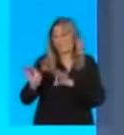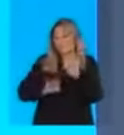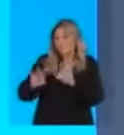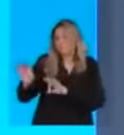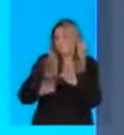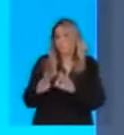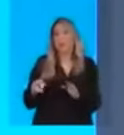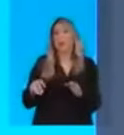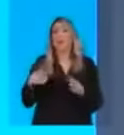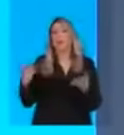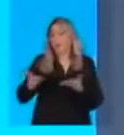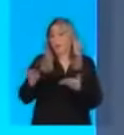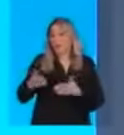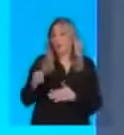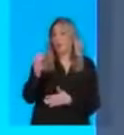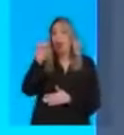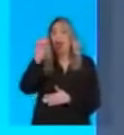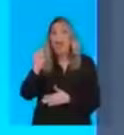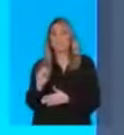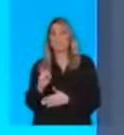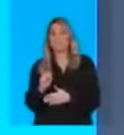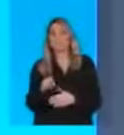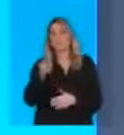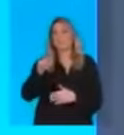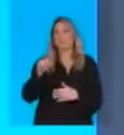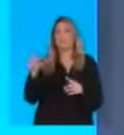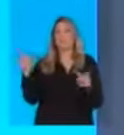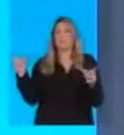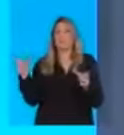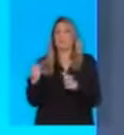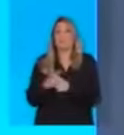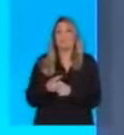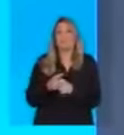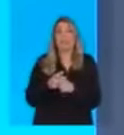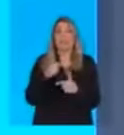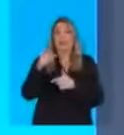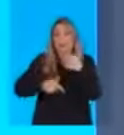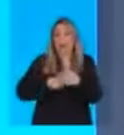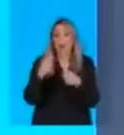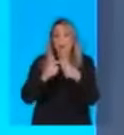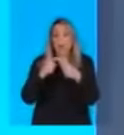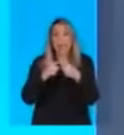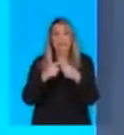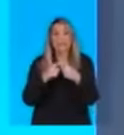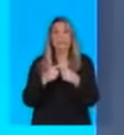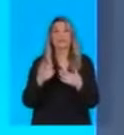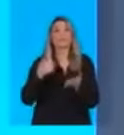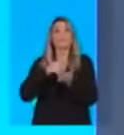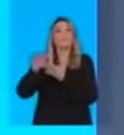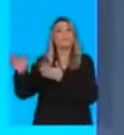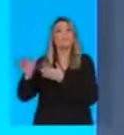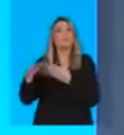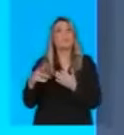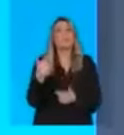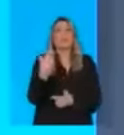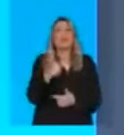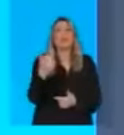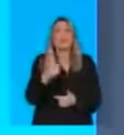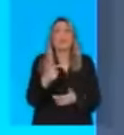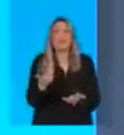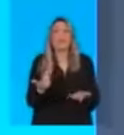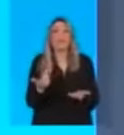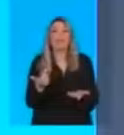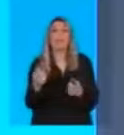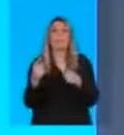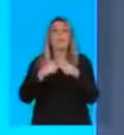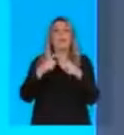com o modelo de os mandou reduzir equipes e reduzir leitos e hoje não tem pediatra na sala de parto tem que sair